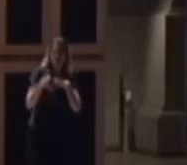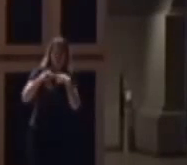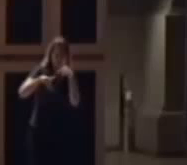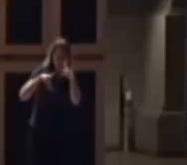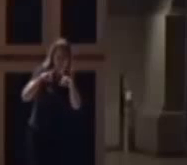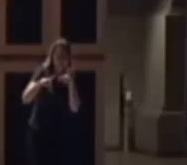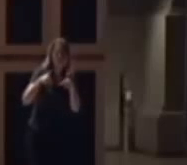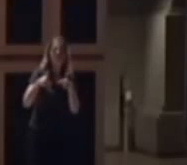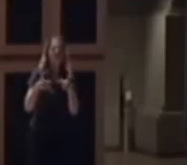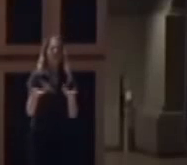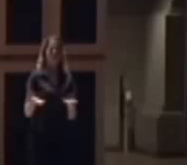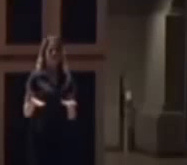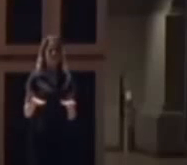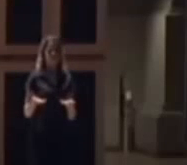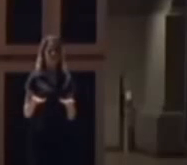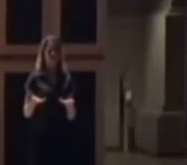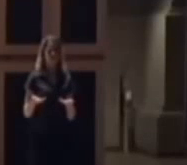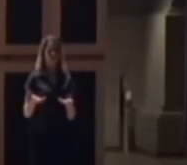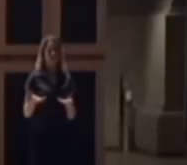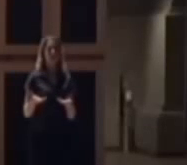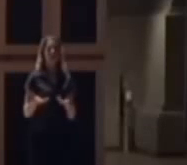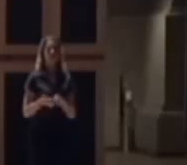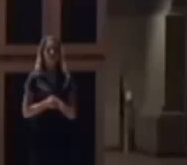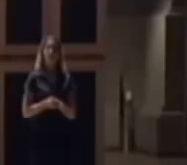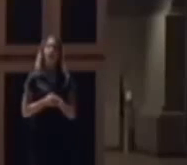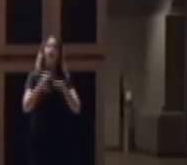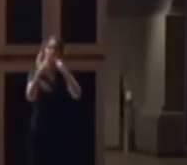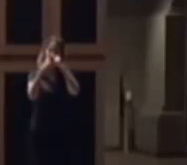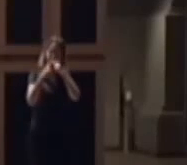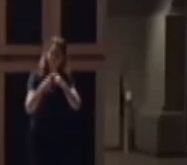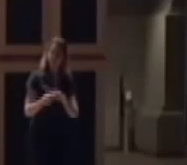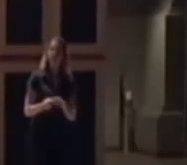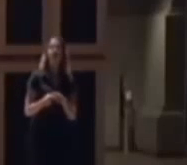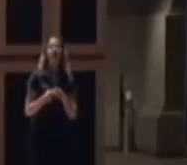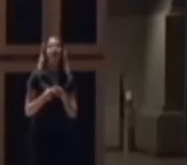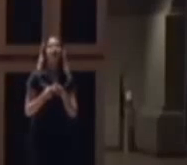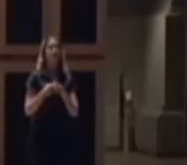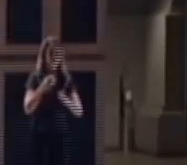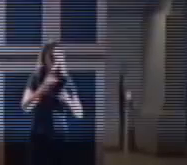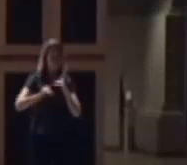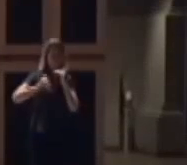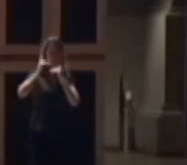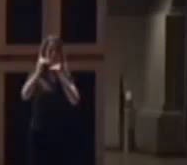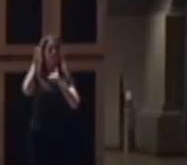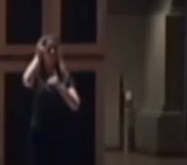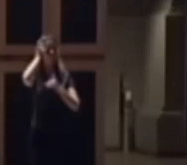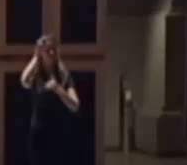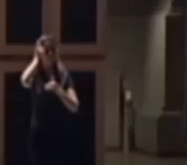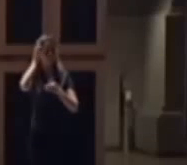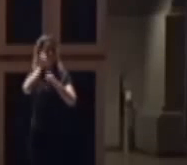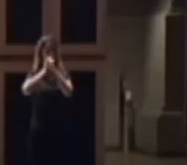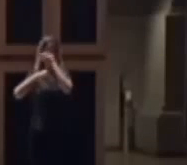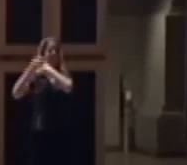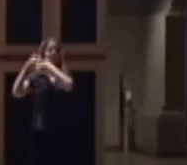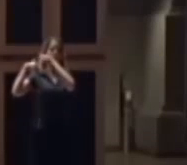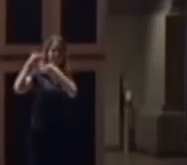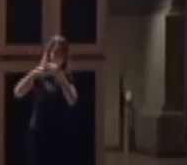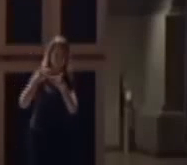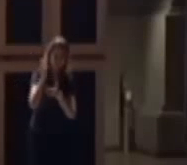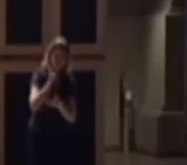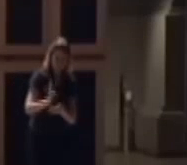tenha efetividade. Esse é um permanente desafio no desenvolvimento da cultura nos últimos anos no Brasil.